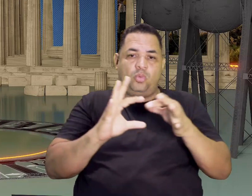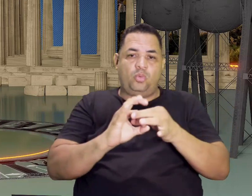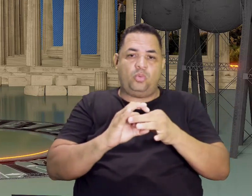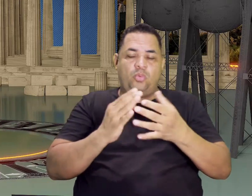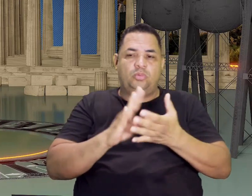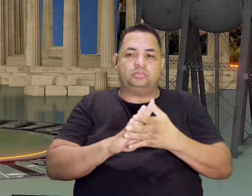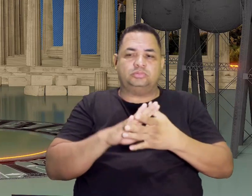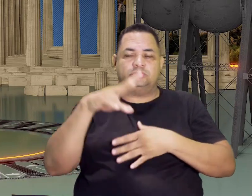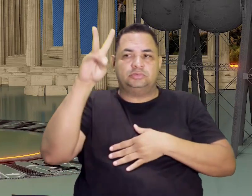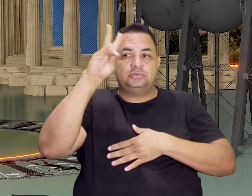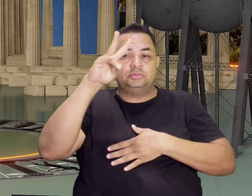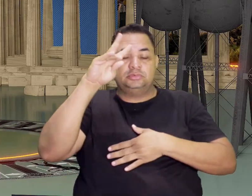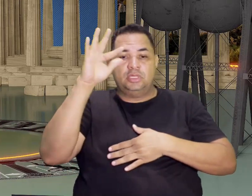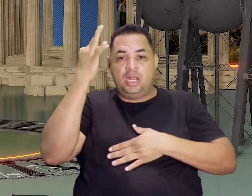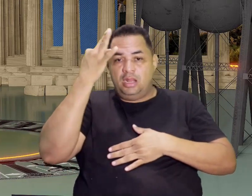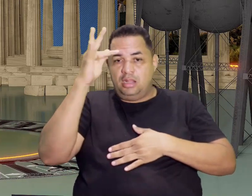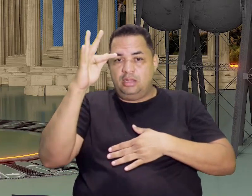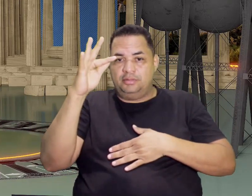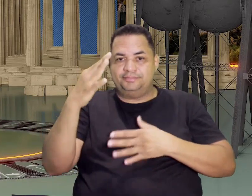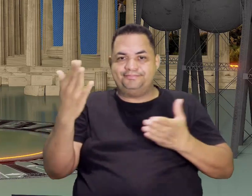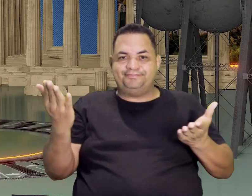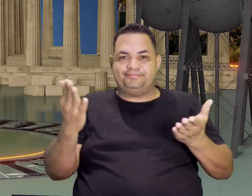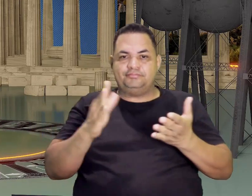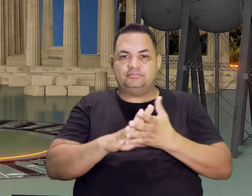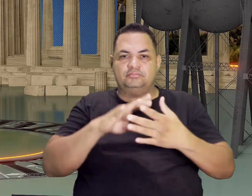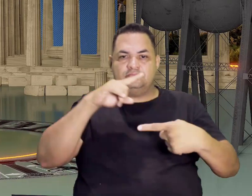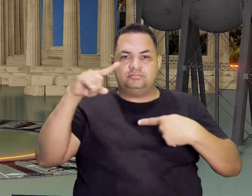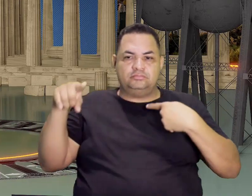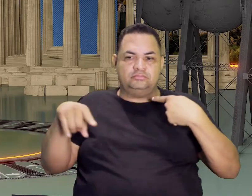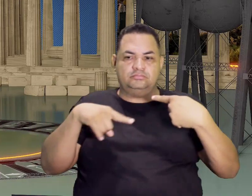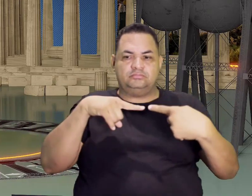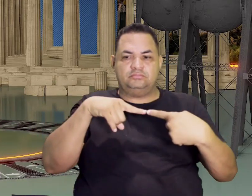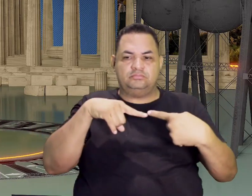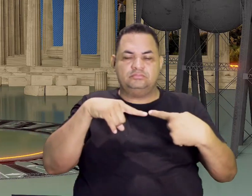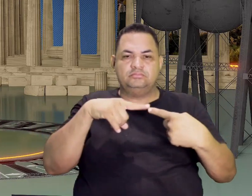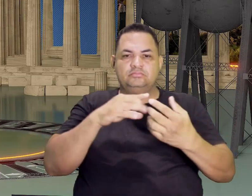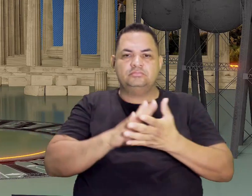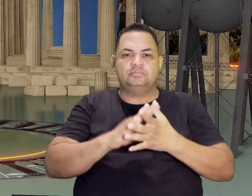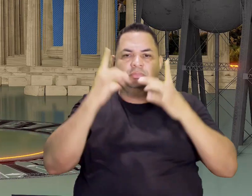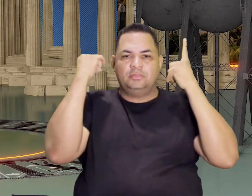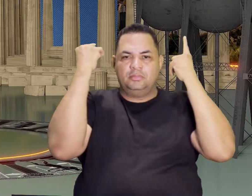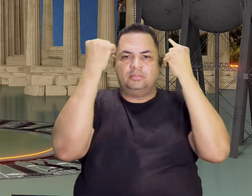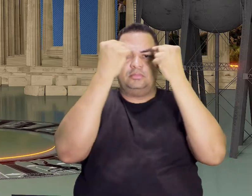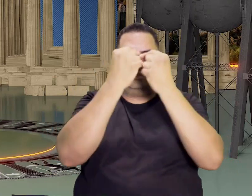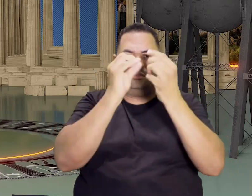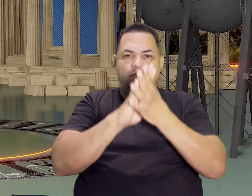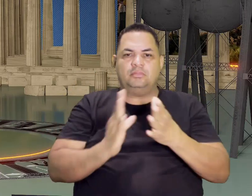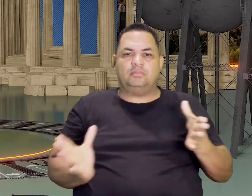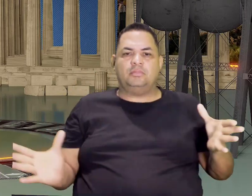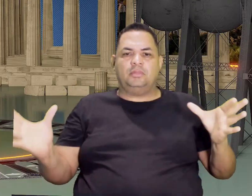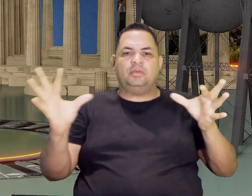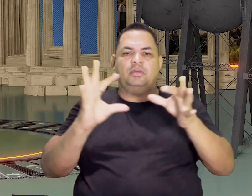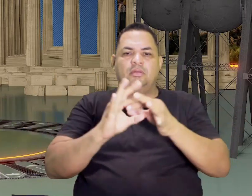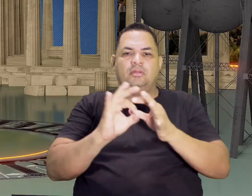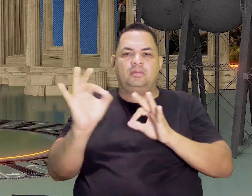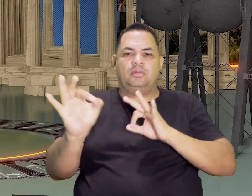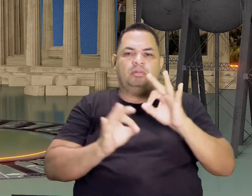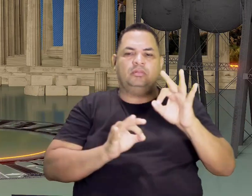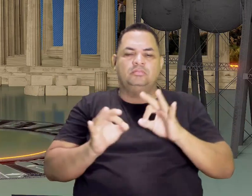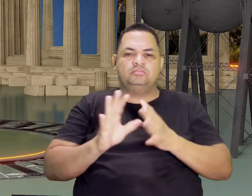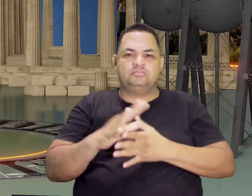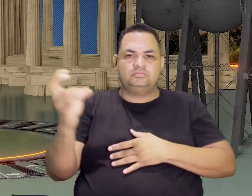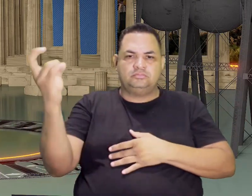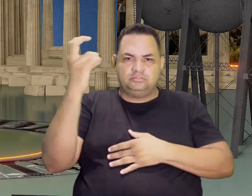se fala de história da filosofia, o foco, né, vai mais para os gregos, né, nesse contexto. Criou-se essa